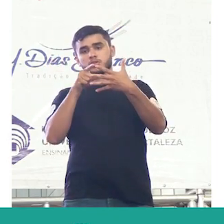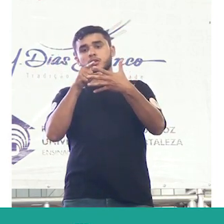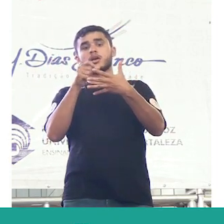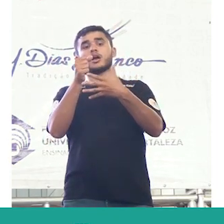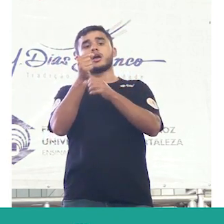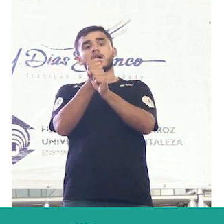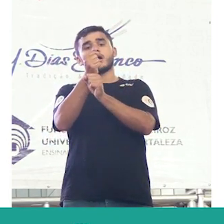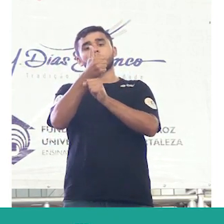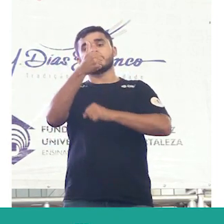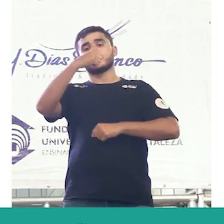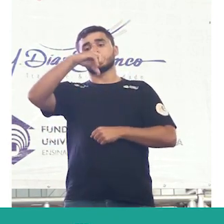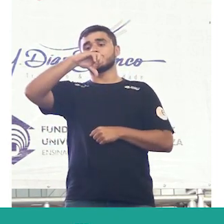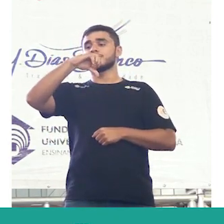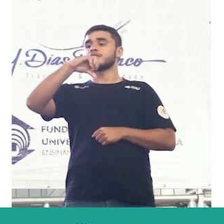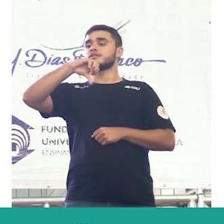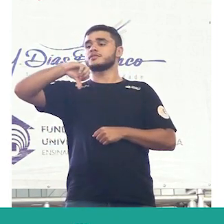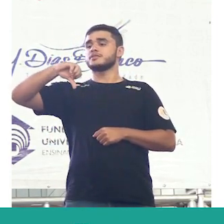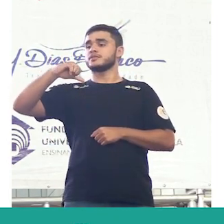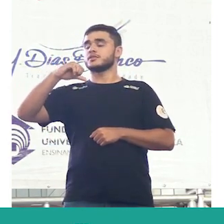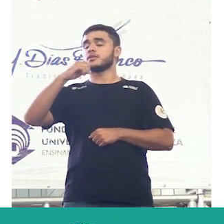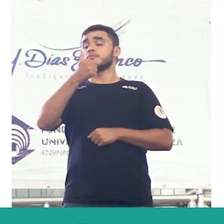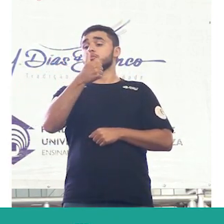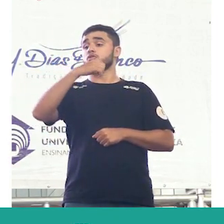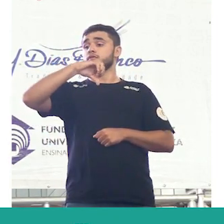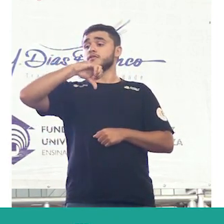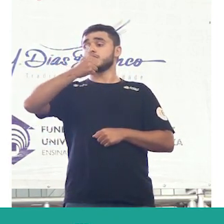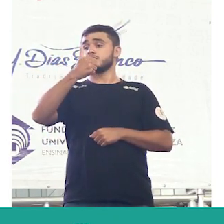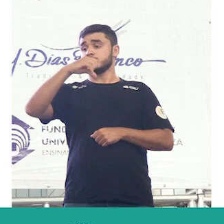1919, MEI, que é maio, 29 de maio de